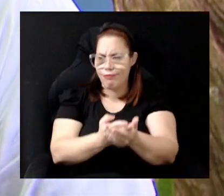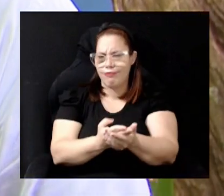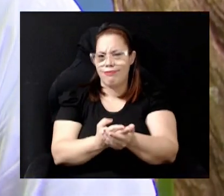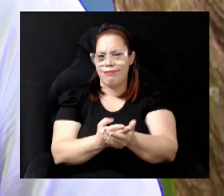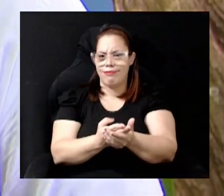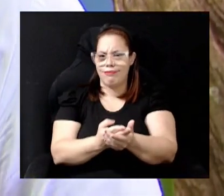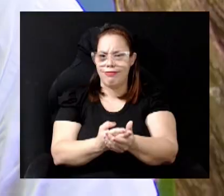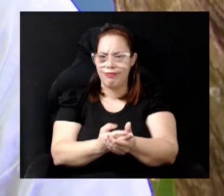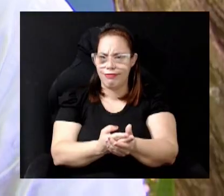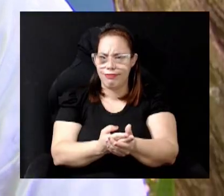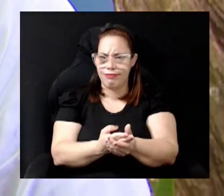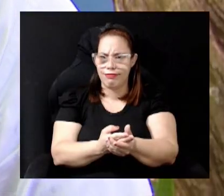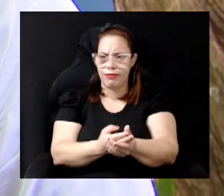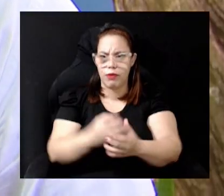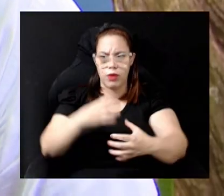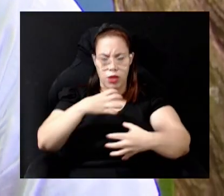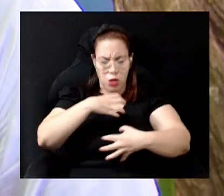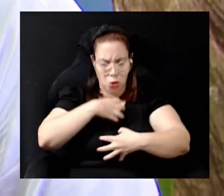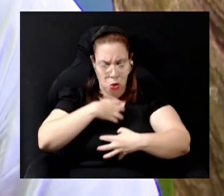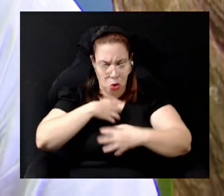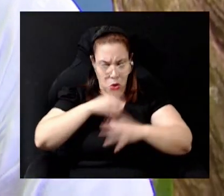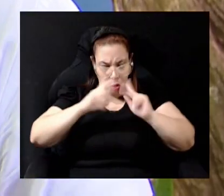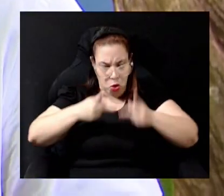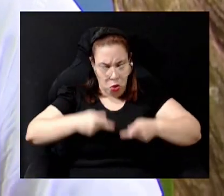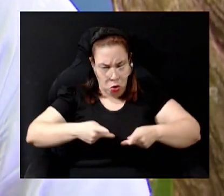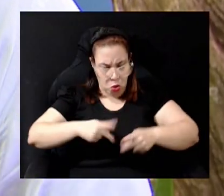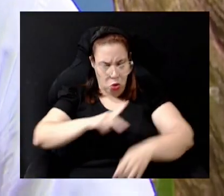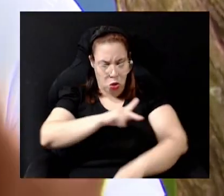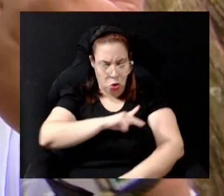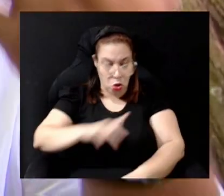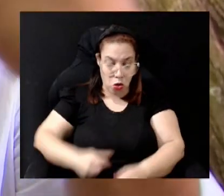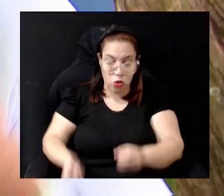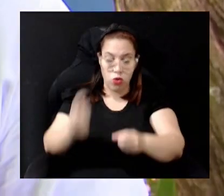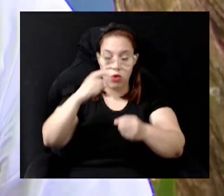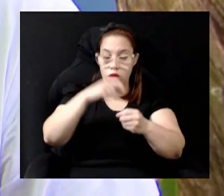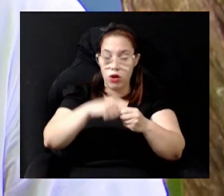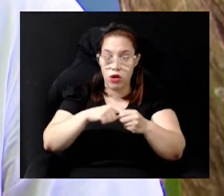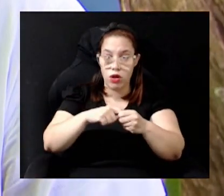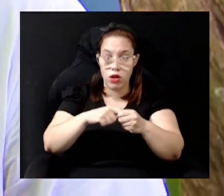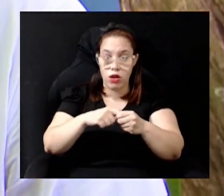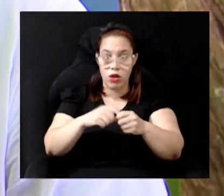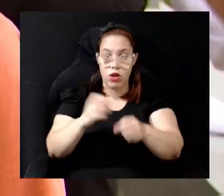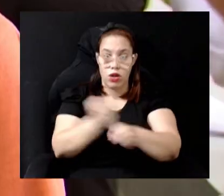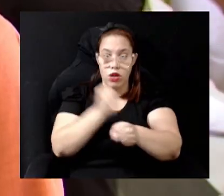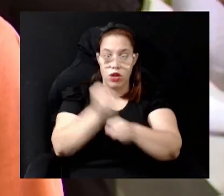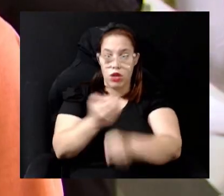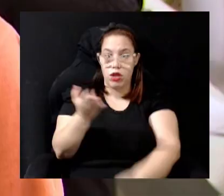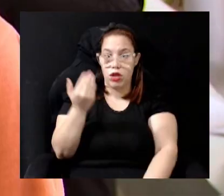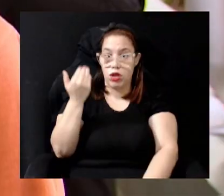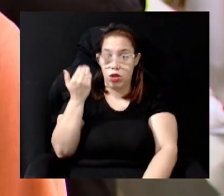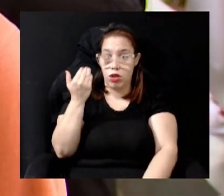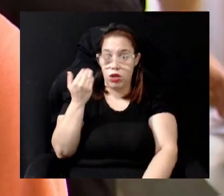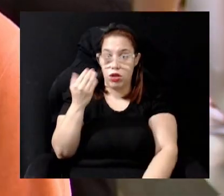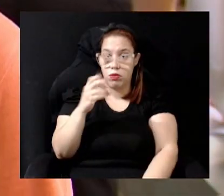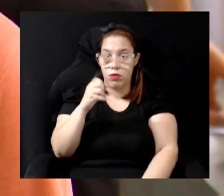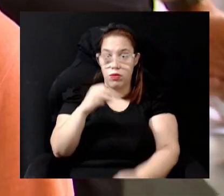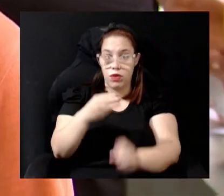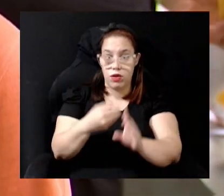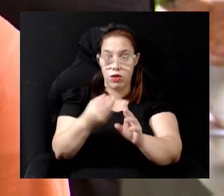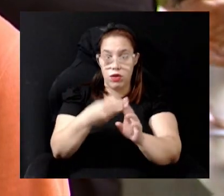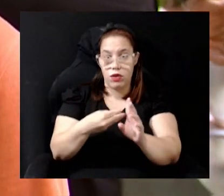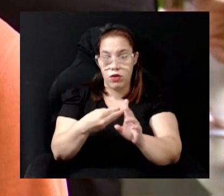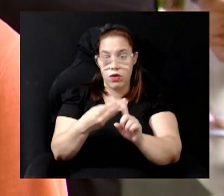mais humana que a presidência retomou desde o biênio passado, né? No início do biênio. Esse evento, eu acredito,